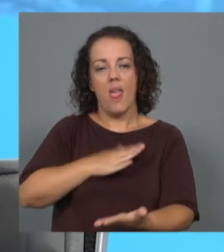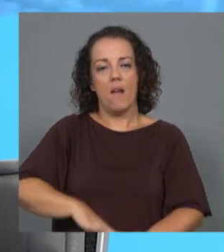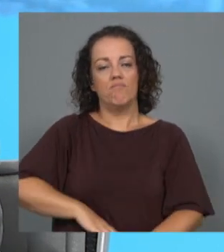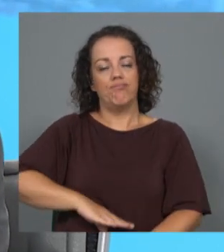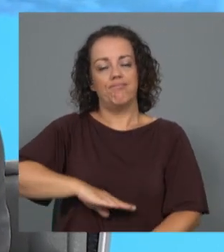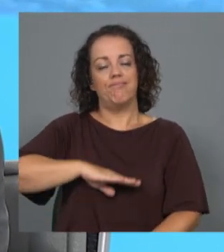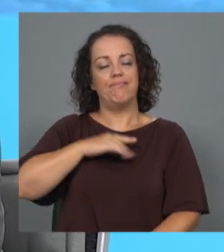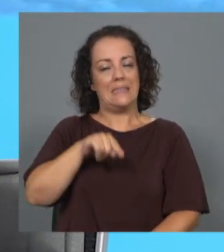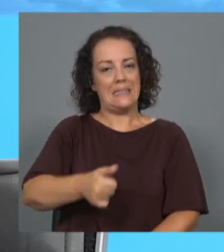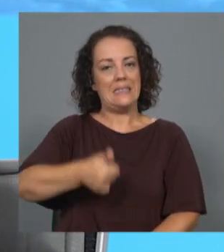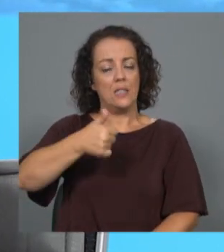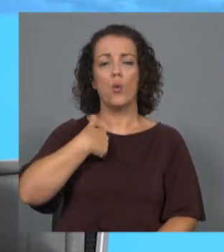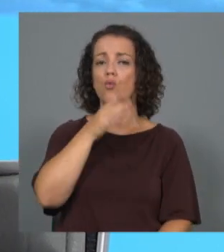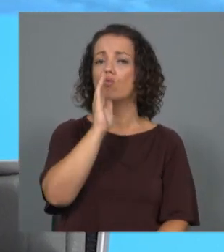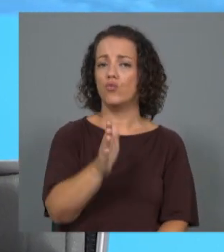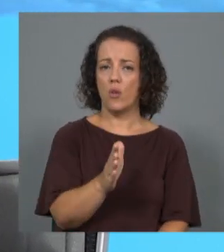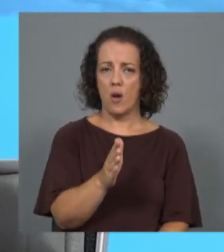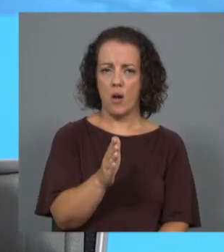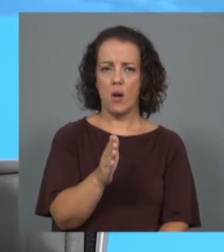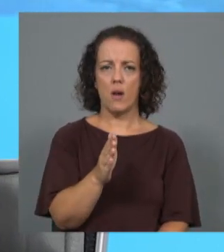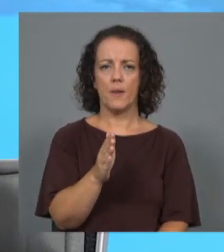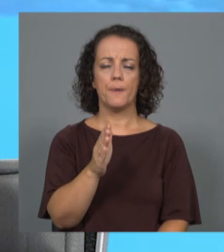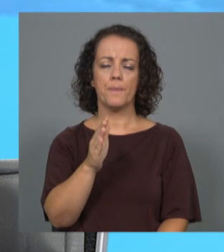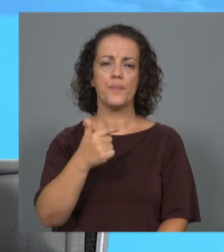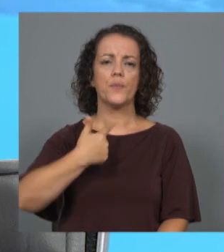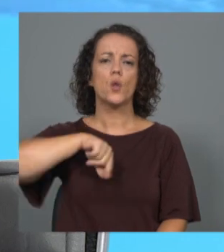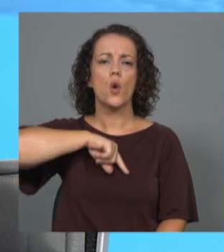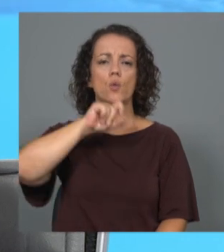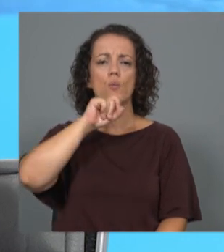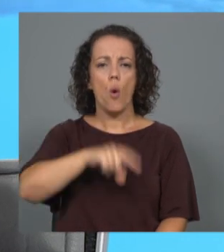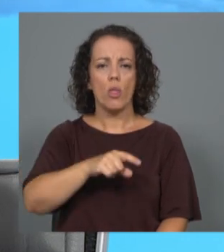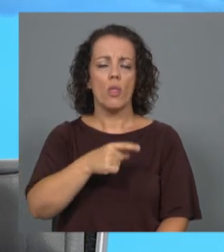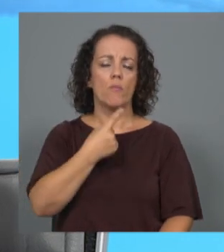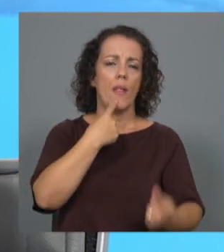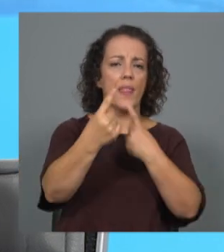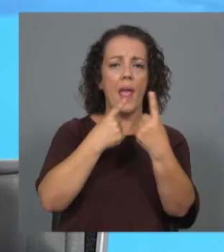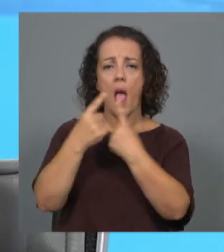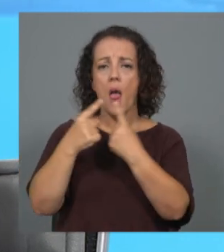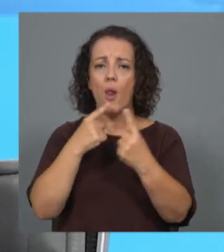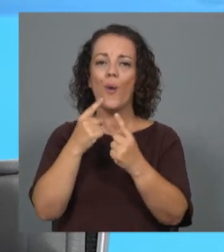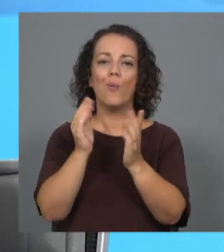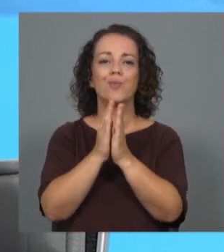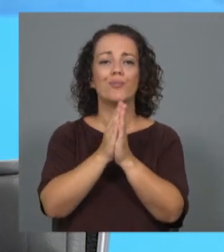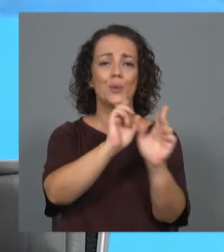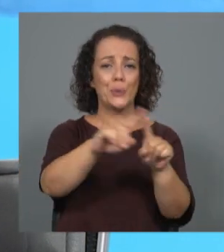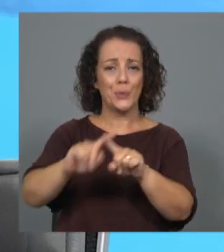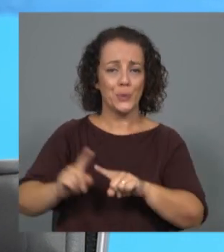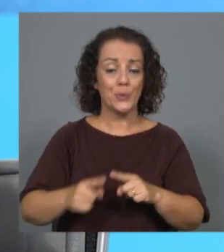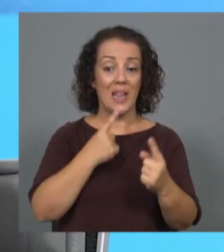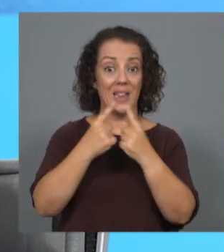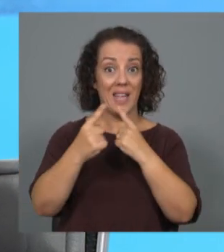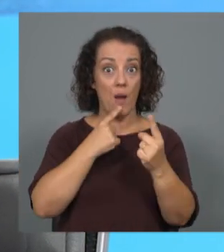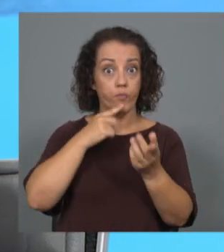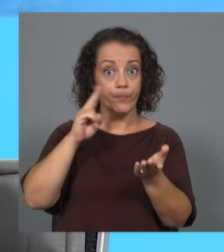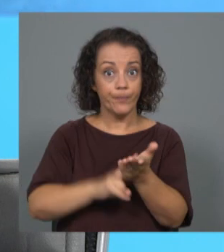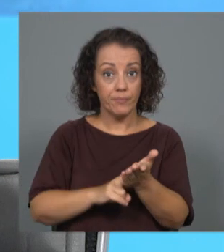Eu já referia que só podemos dialogar, quando se fala agora em diálogo interreligioso, só podemos